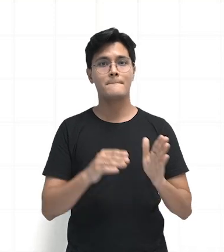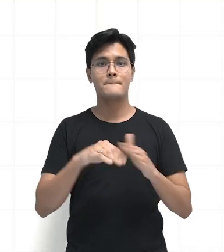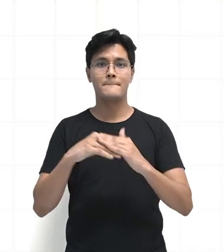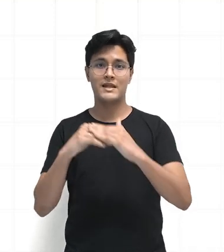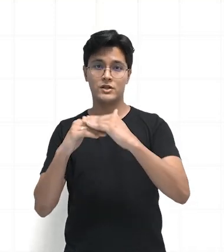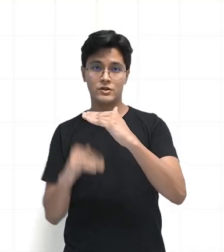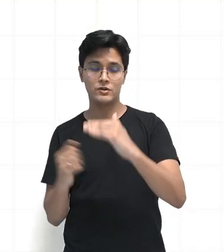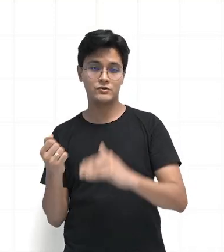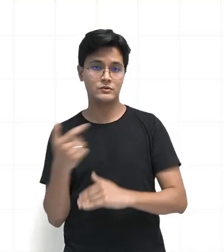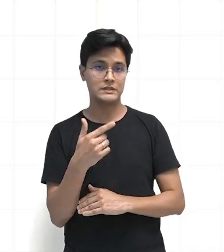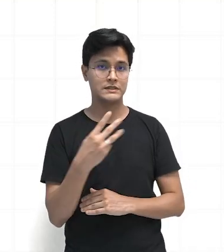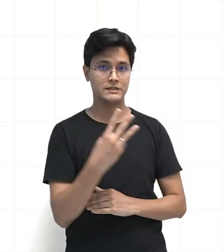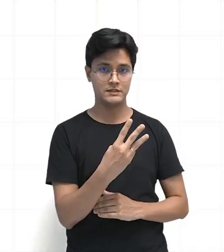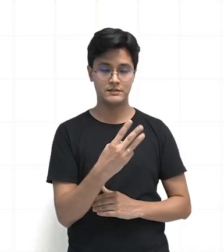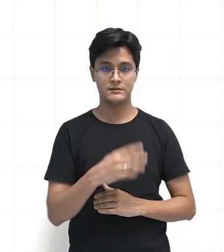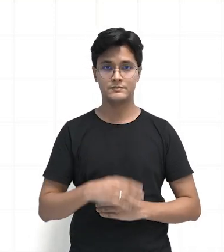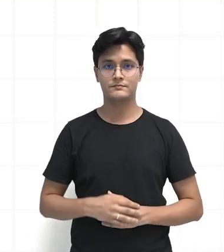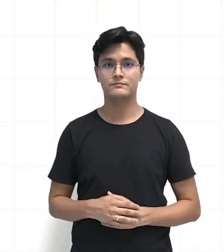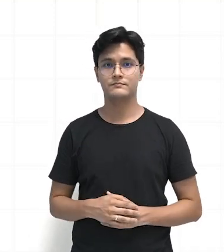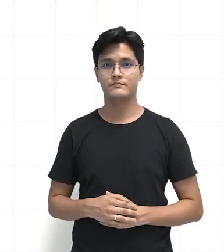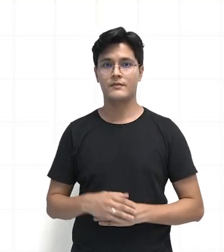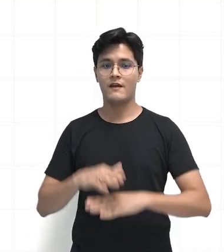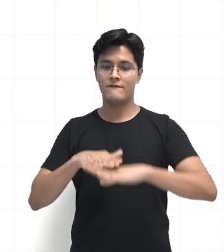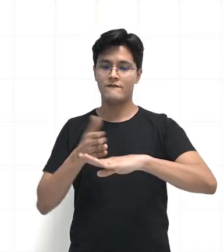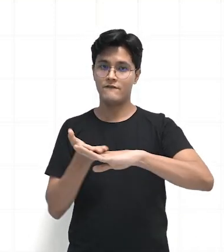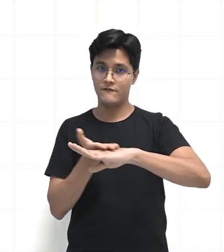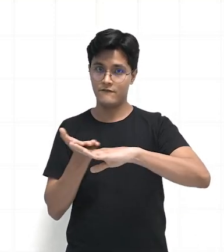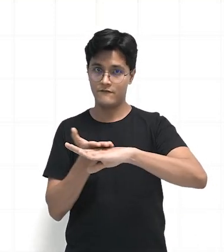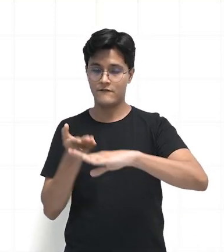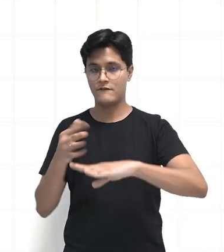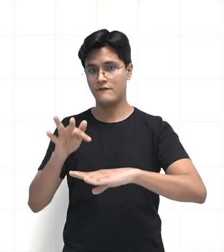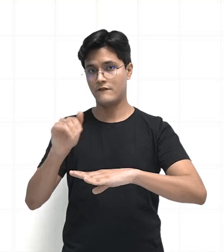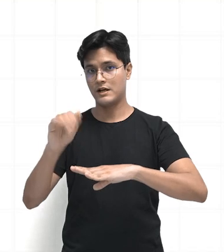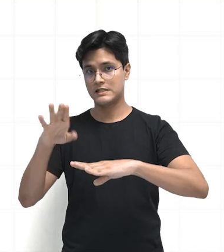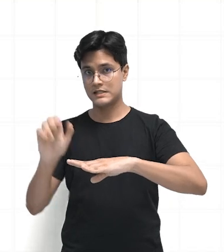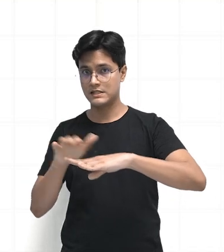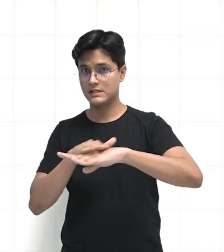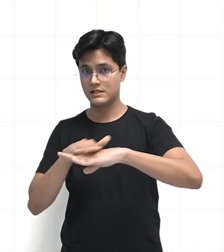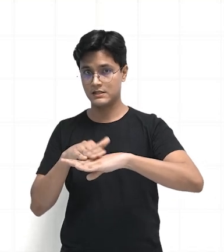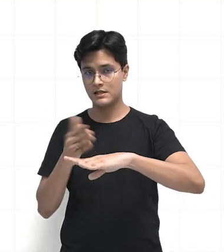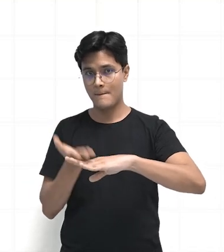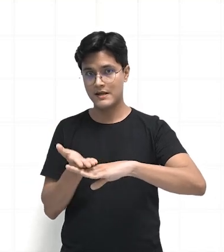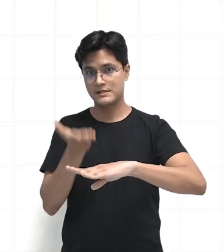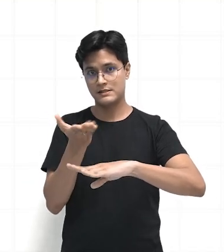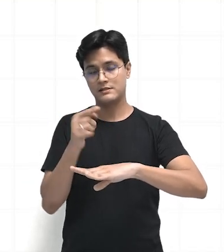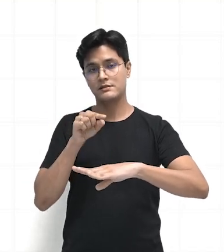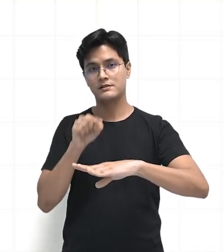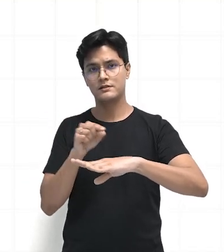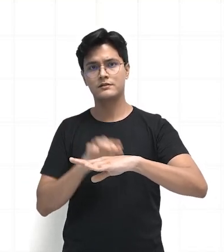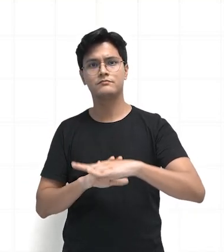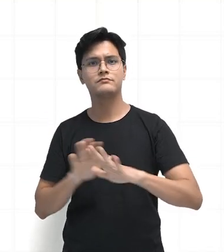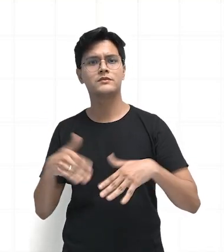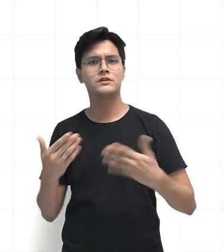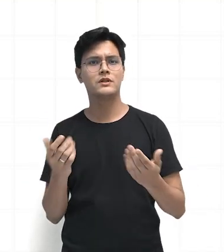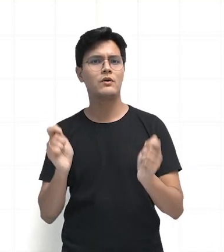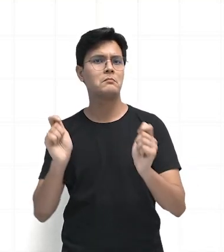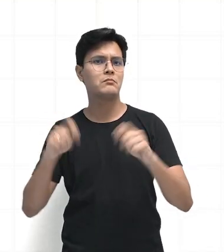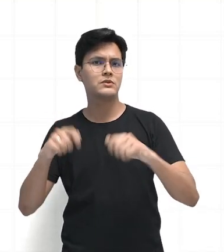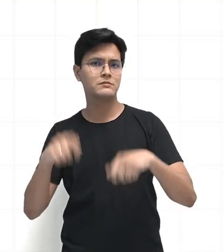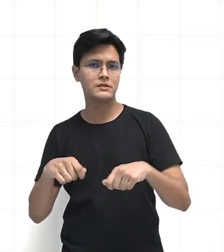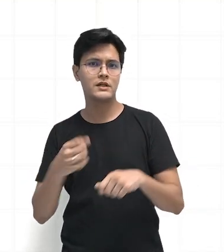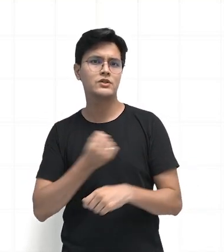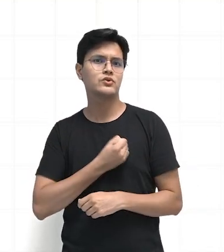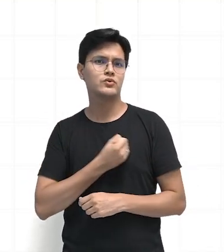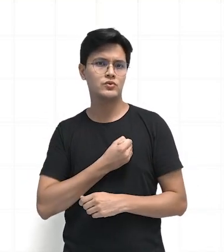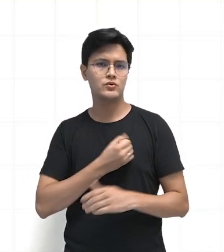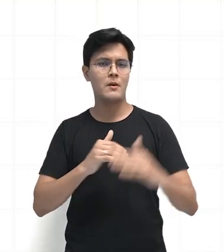lá? Com a face voltada para cima, certo? Então, qual é a chance? Qual é a probabilidade de obter um número menor que